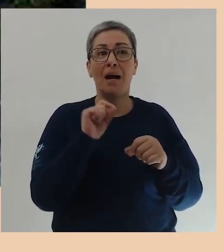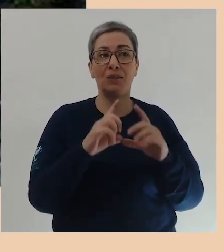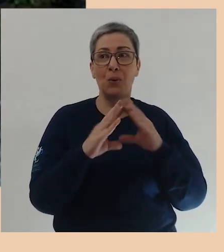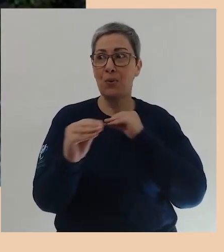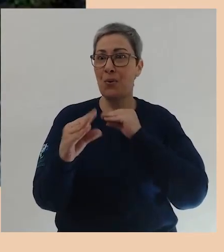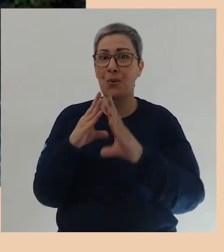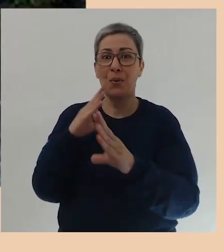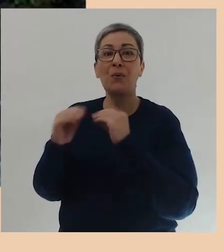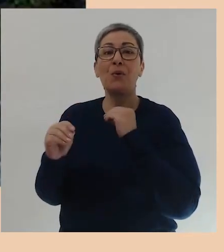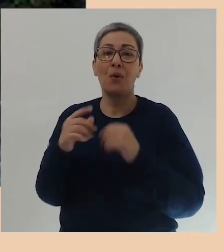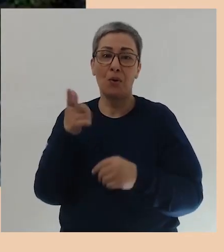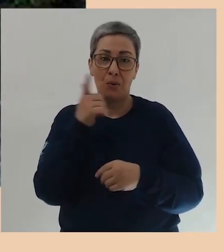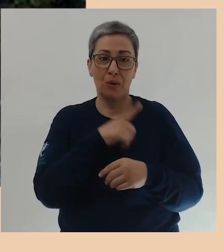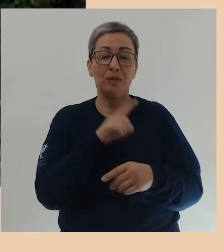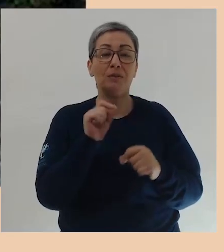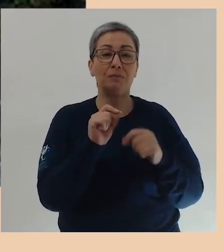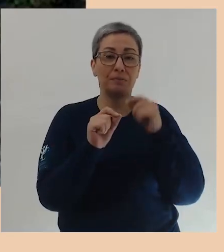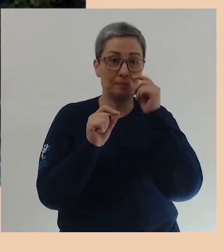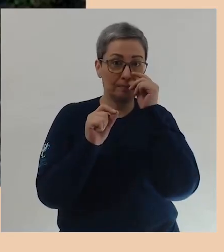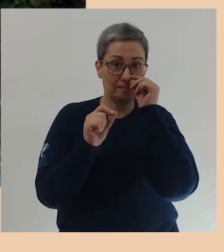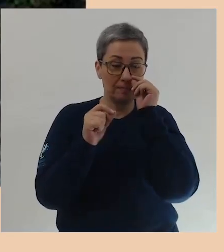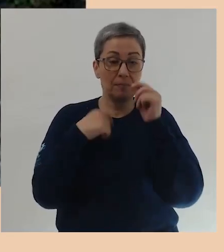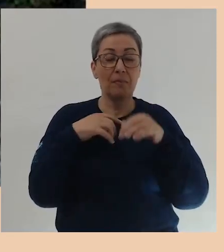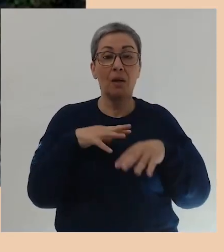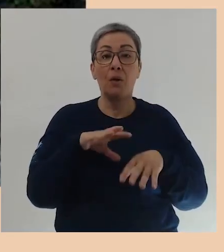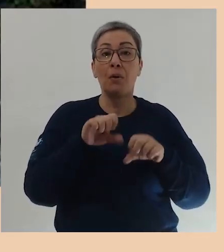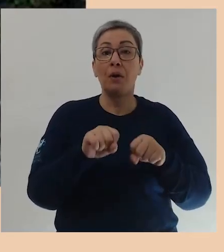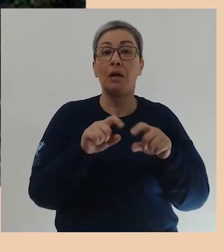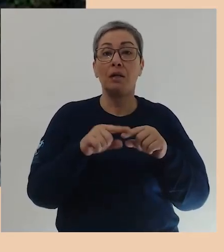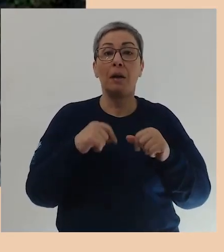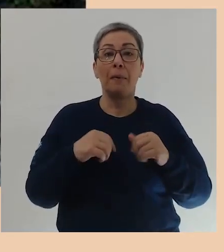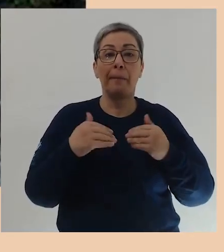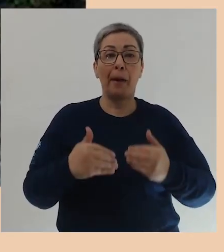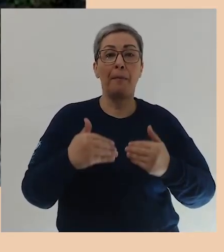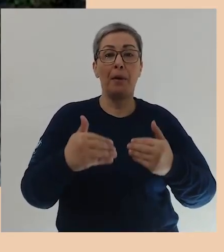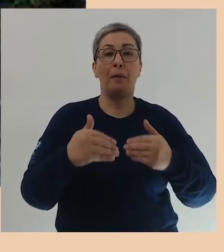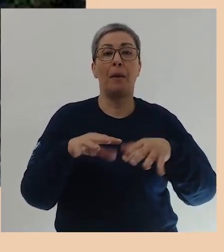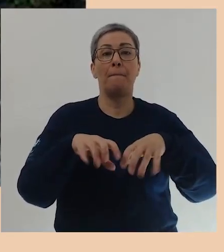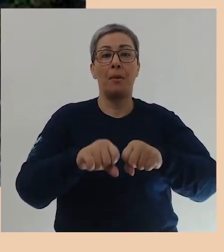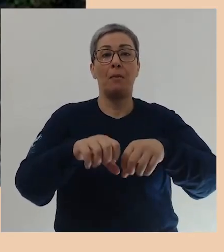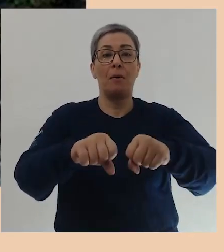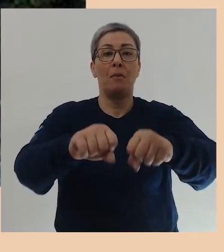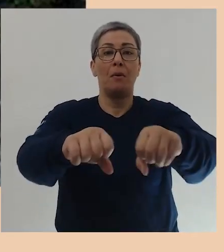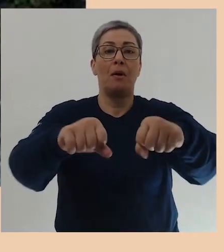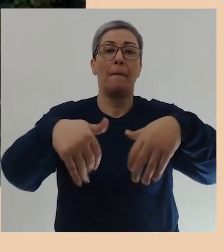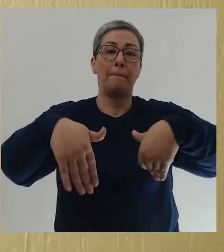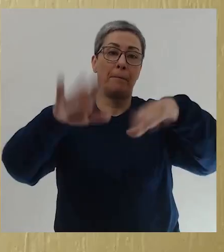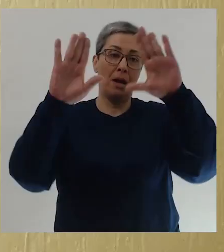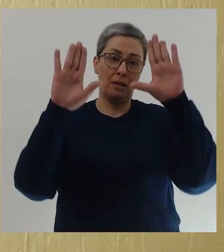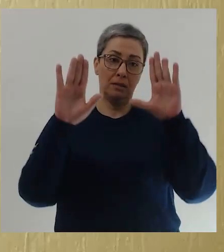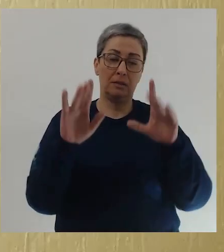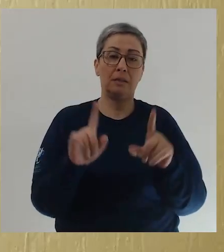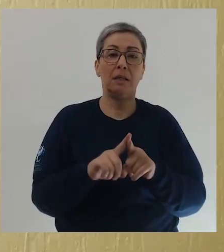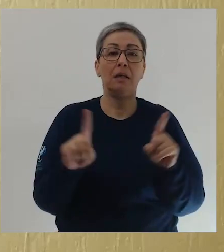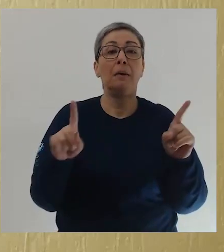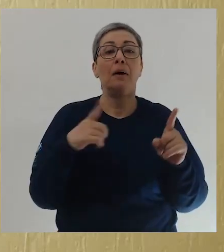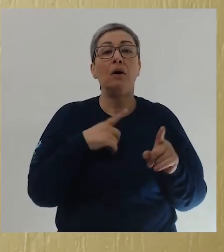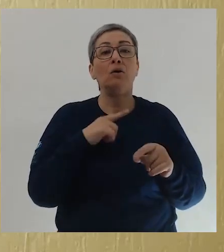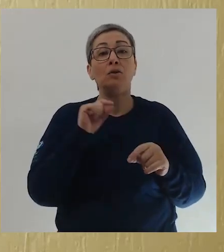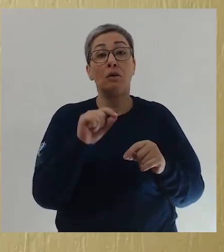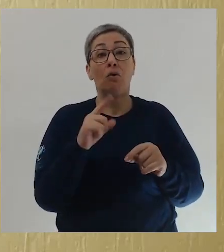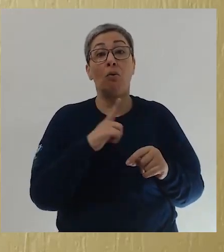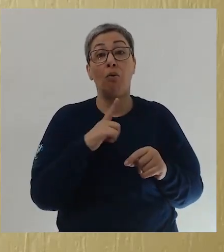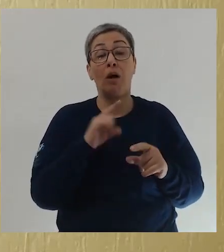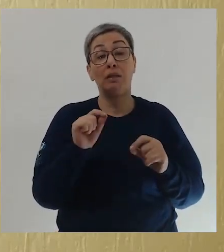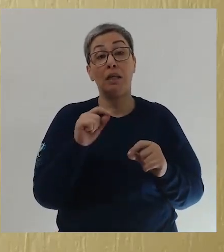mais condições aí de fuga, de fugir. E ao fugirem, os colonizadores iam tomando ainda mais a posse de terras, né? Mas